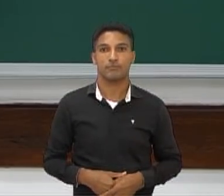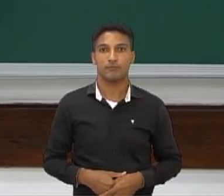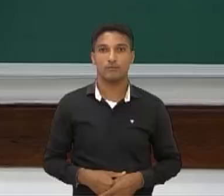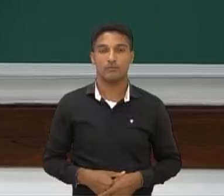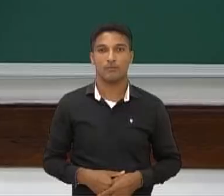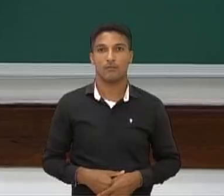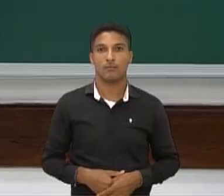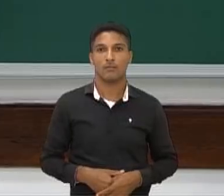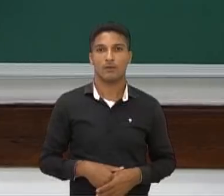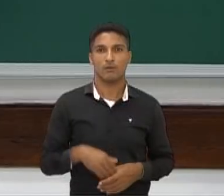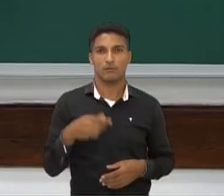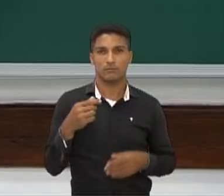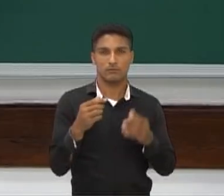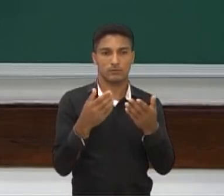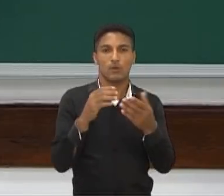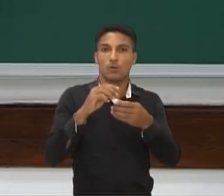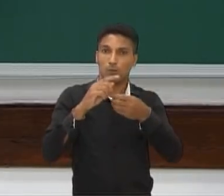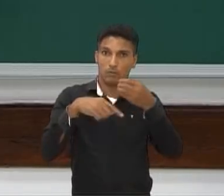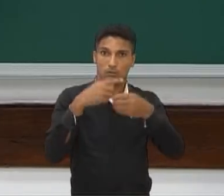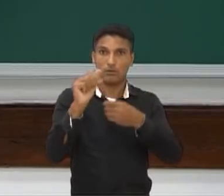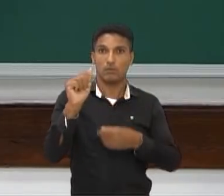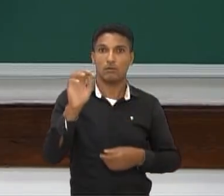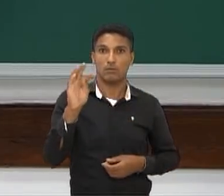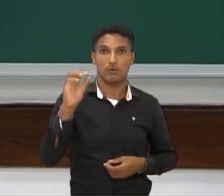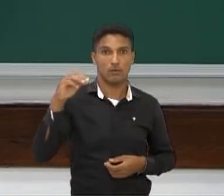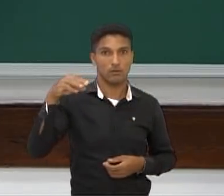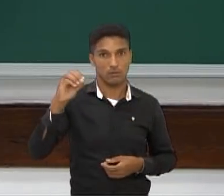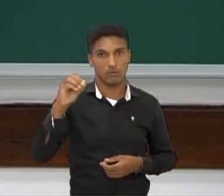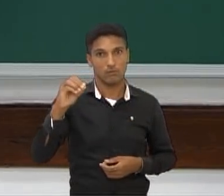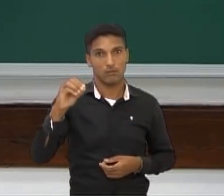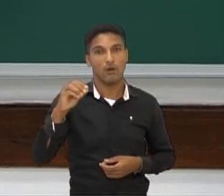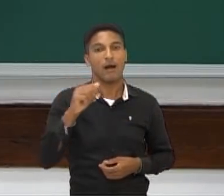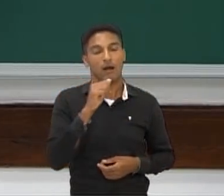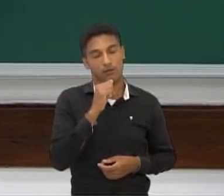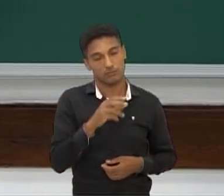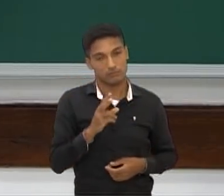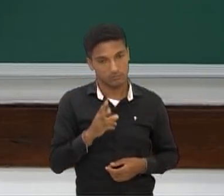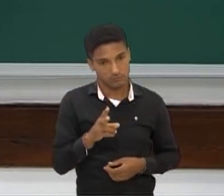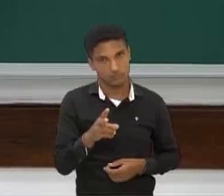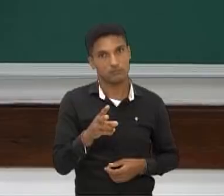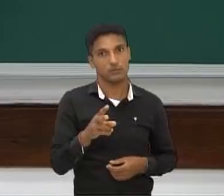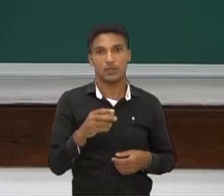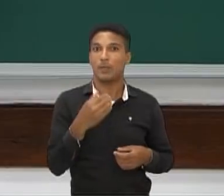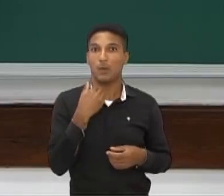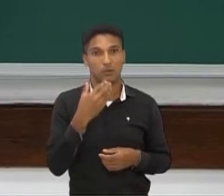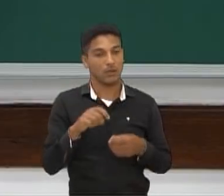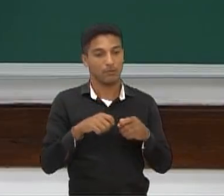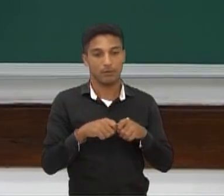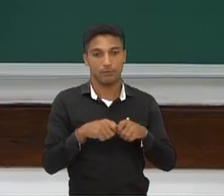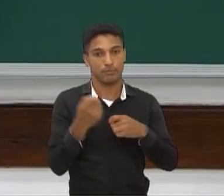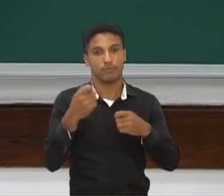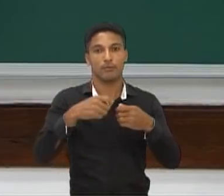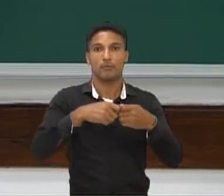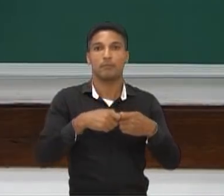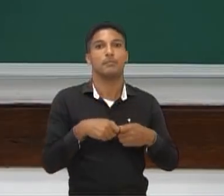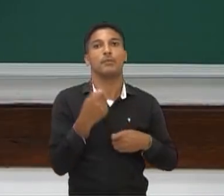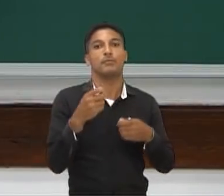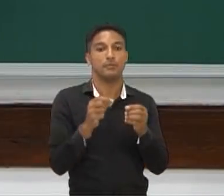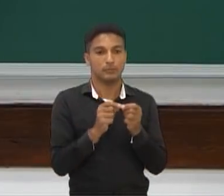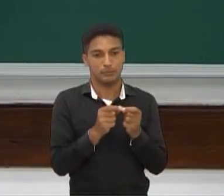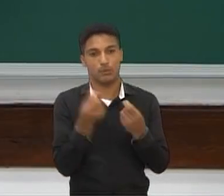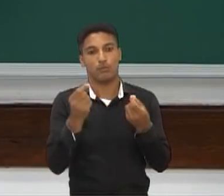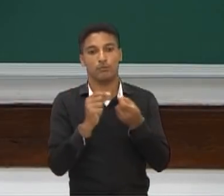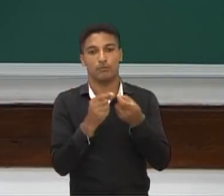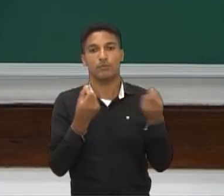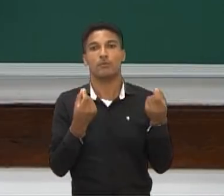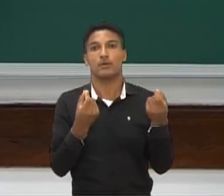bilhar. O átomo ainda continua a ser indivisível, segundo Dalton. E aí, depois de Dalton, já entra um